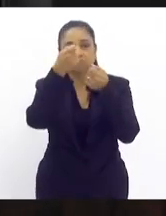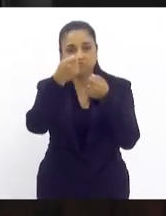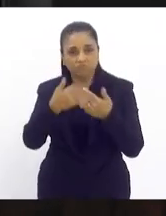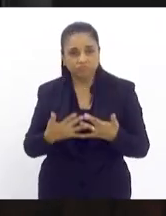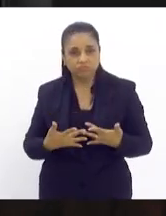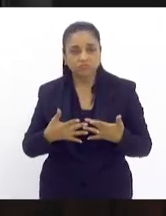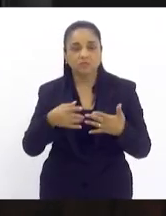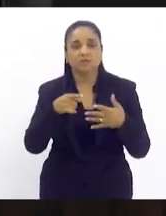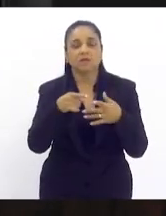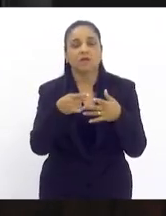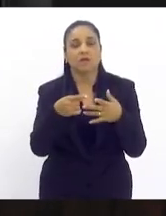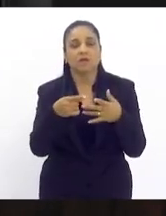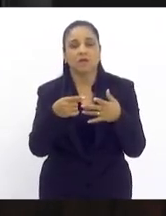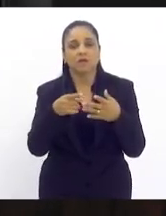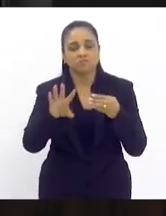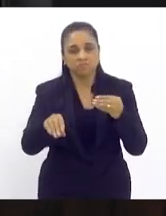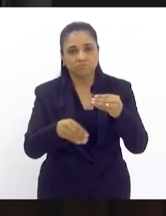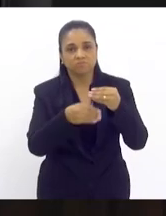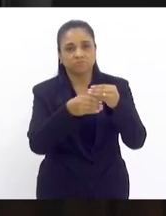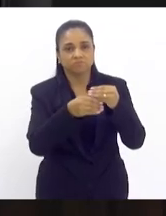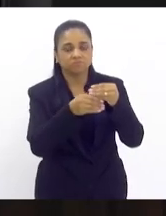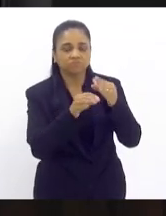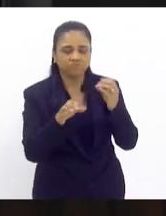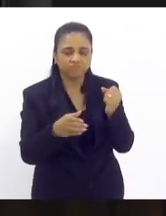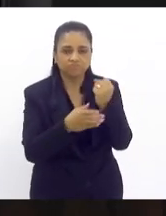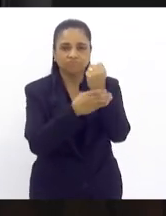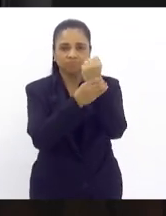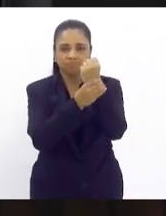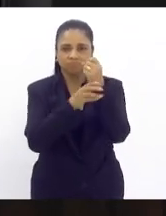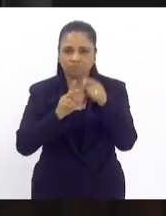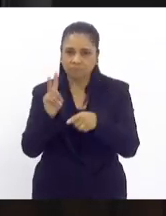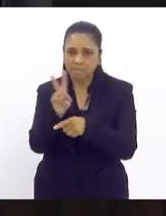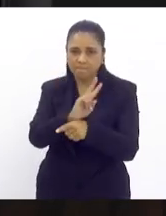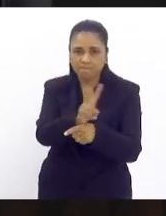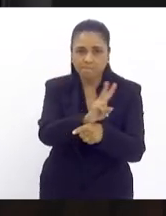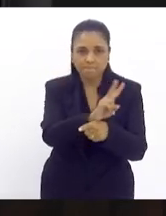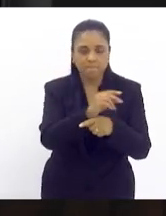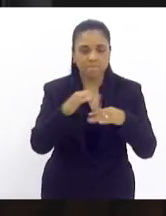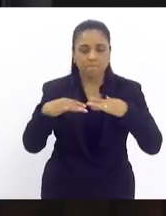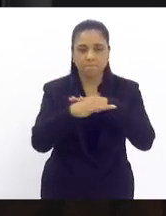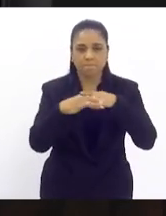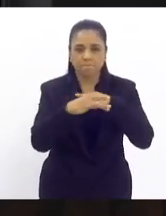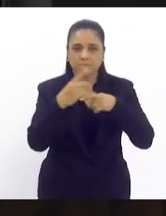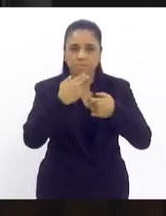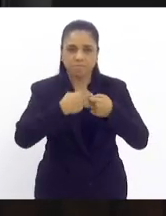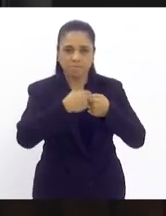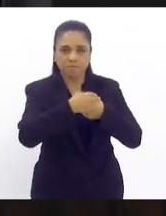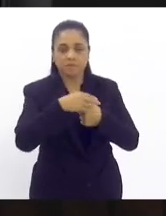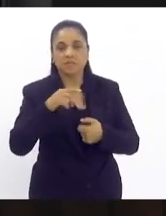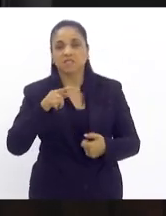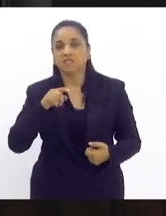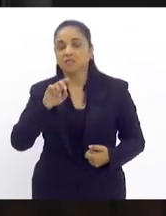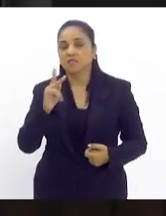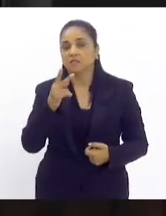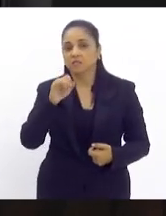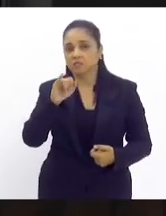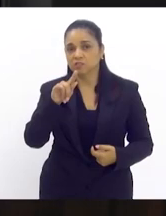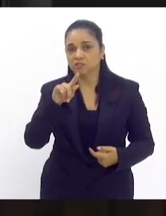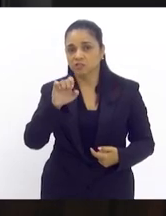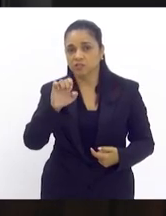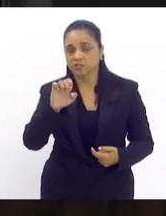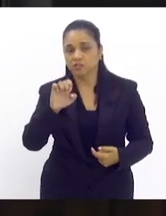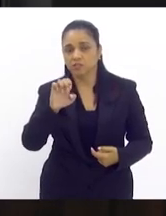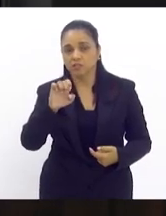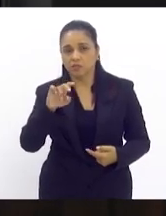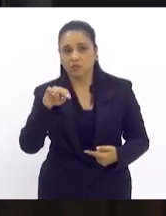a implantação do programa Segurança Presente para atender ao bairro Higienópolis, no município do Rio de Janeiro.